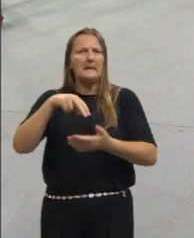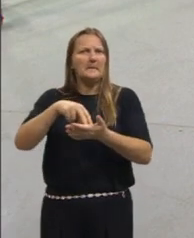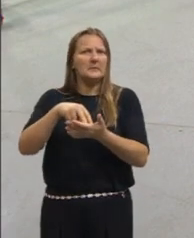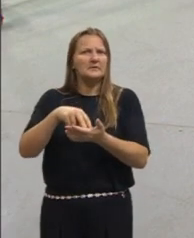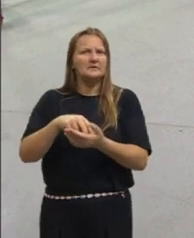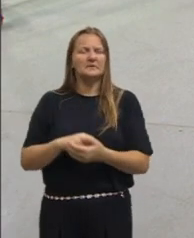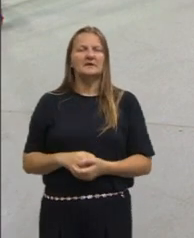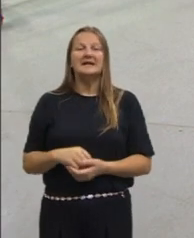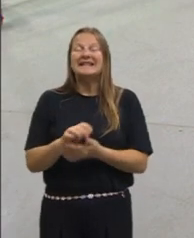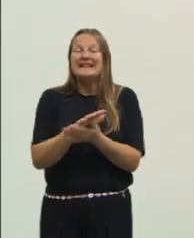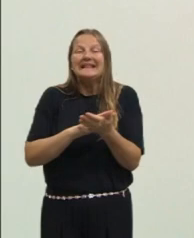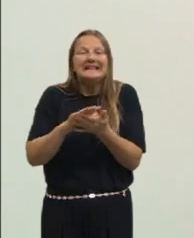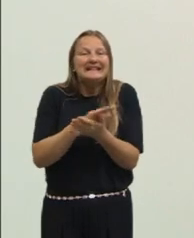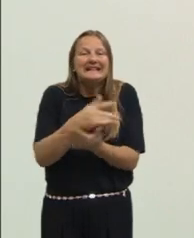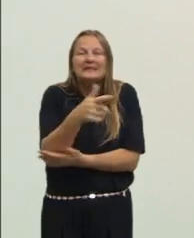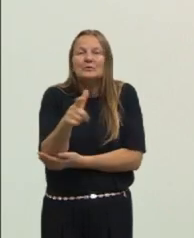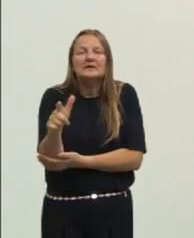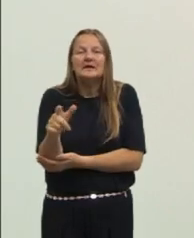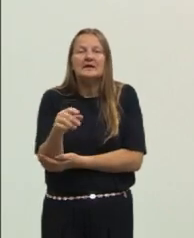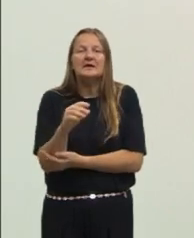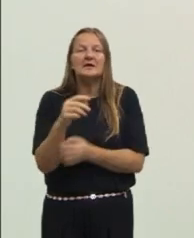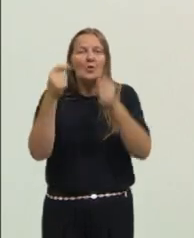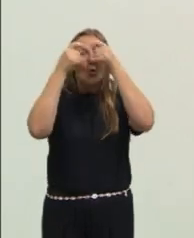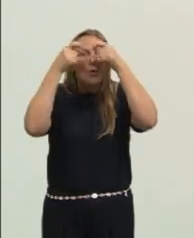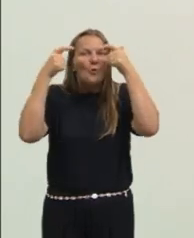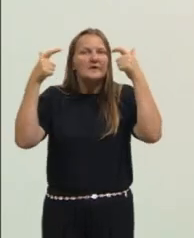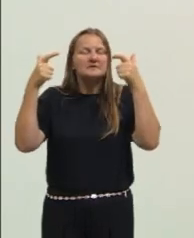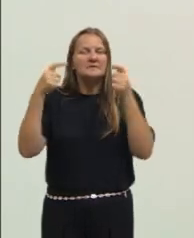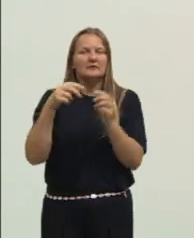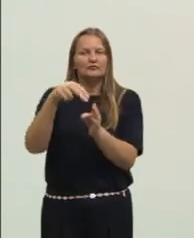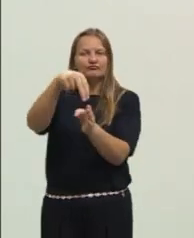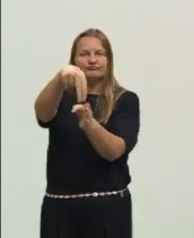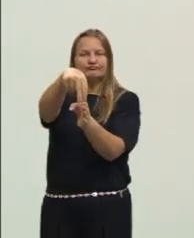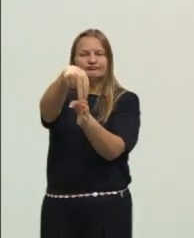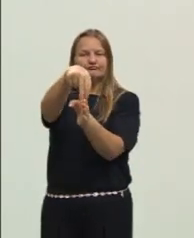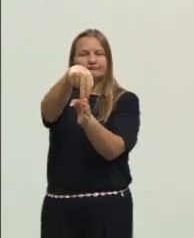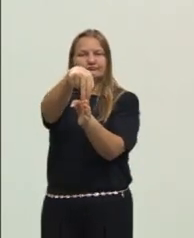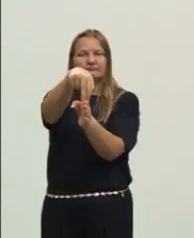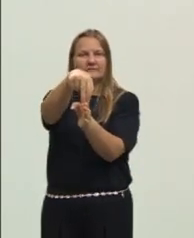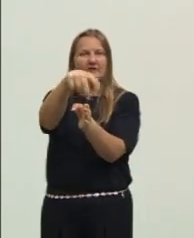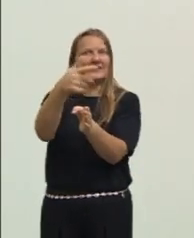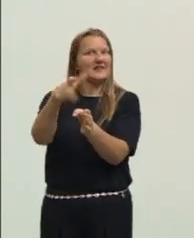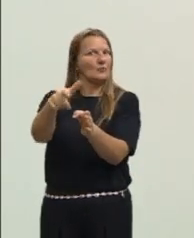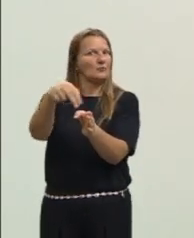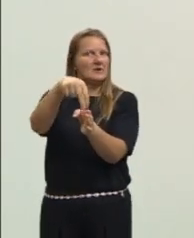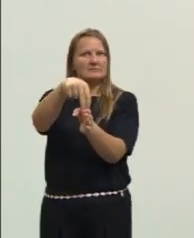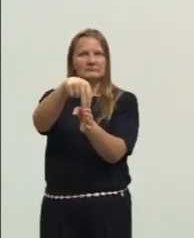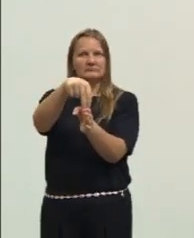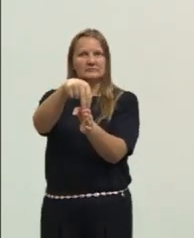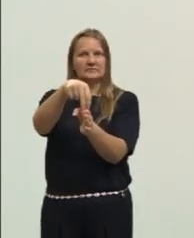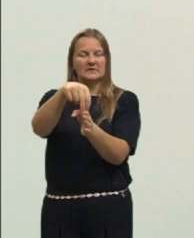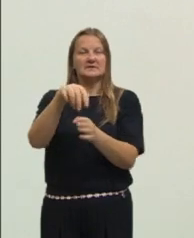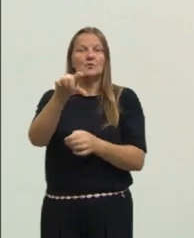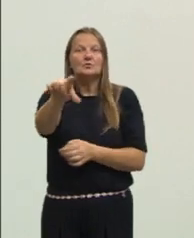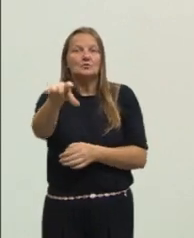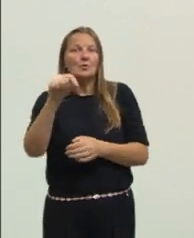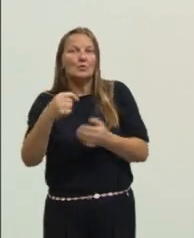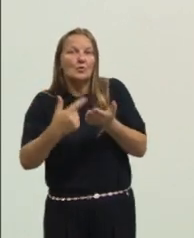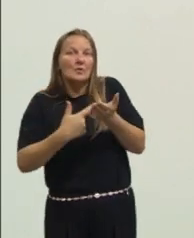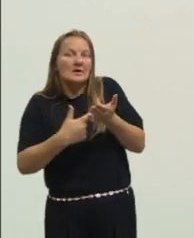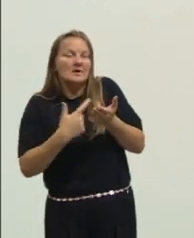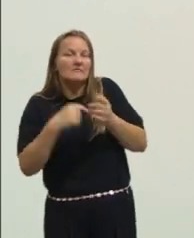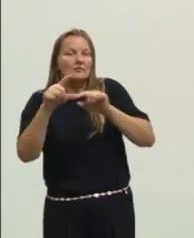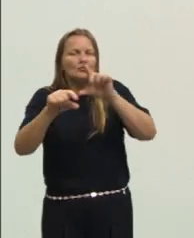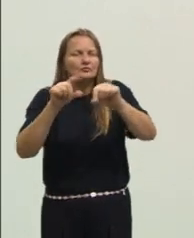não existe conhecimento neutro não existe conhecimento neutro a partir do momento que eu adoto um livro A partir do momento que eu trago